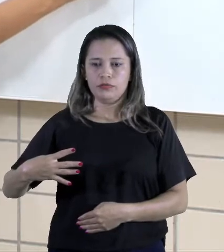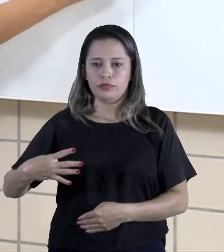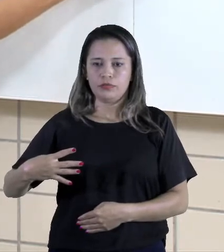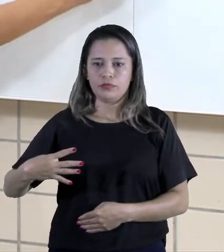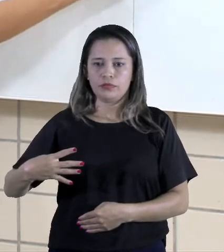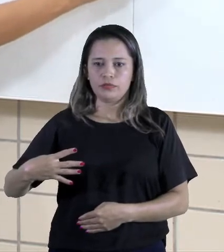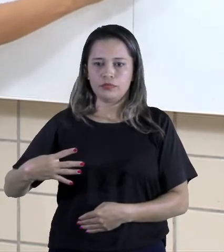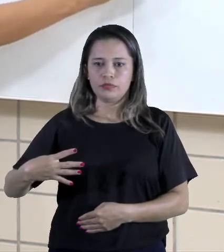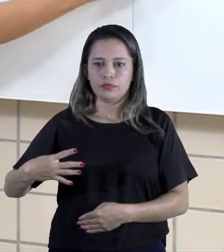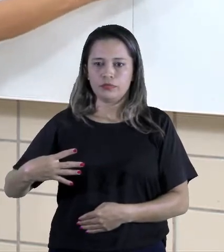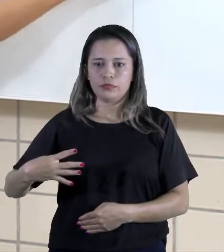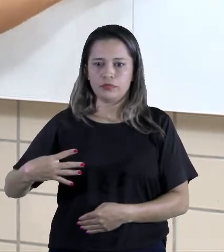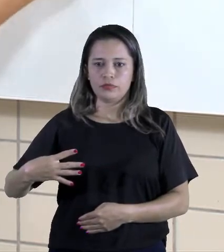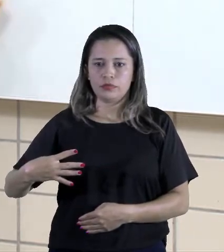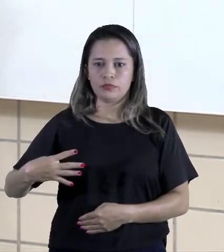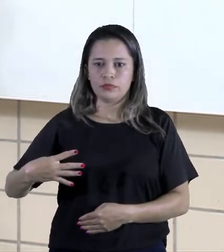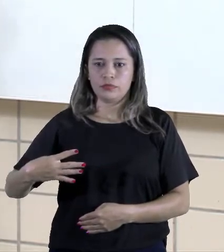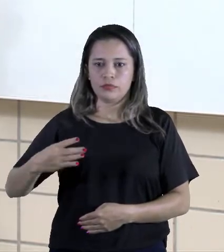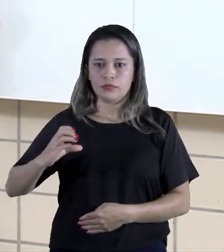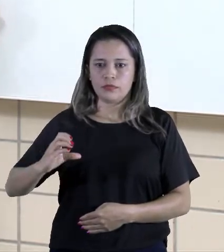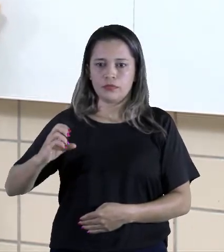34